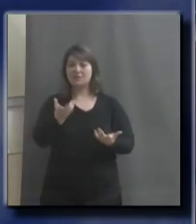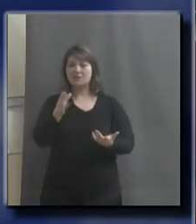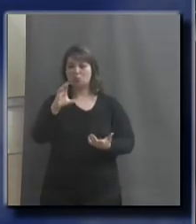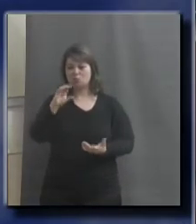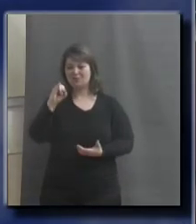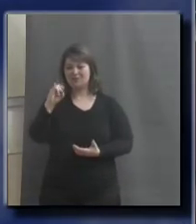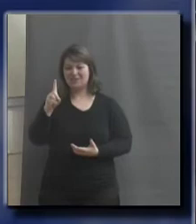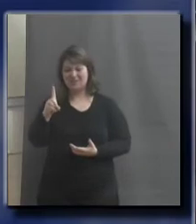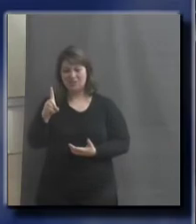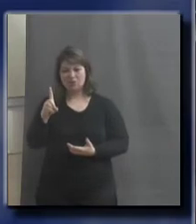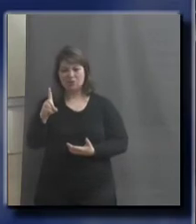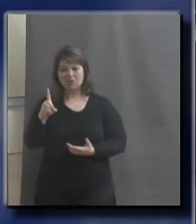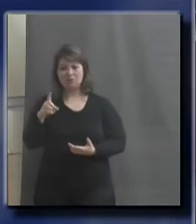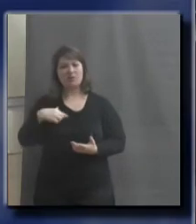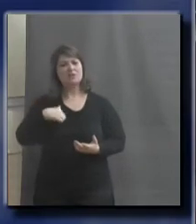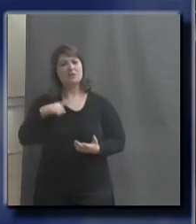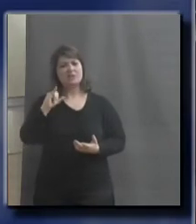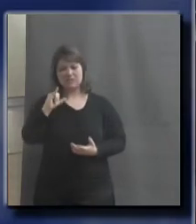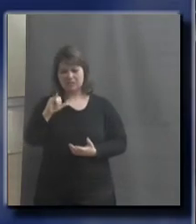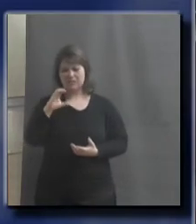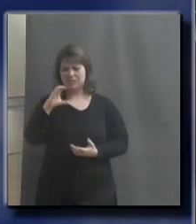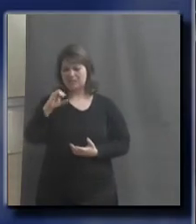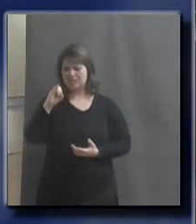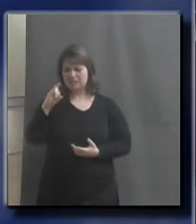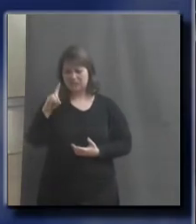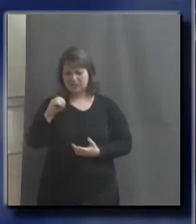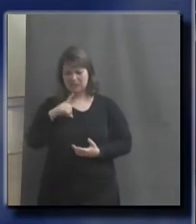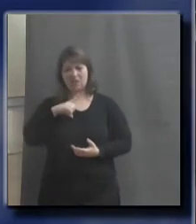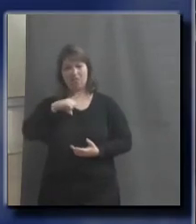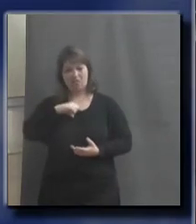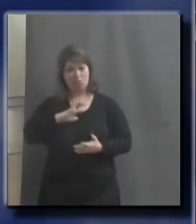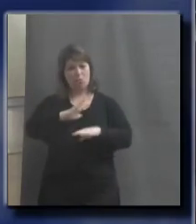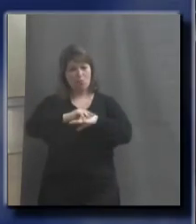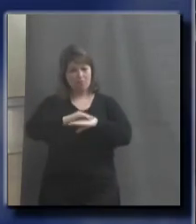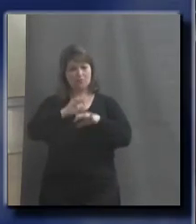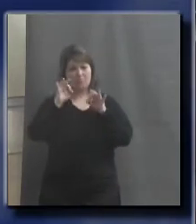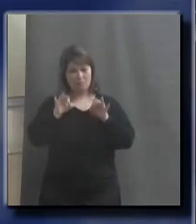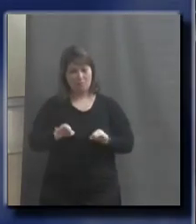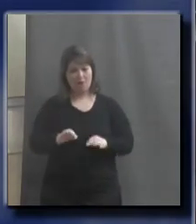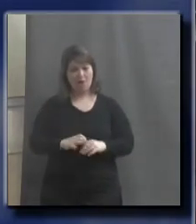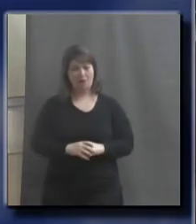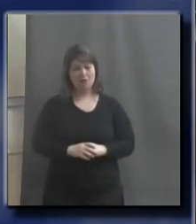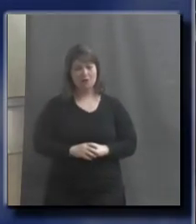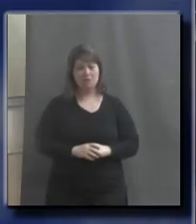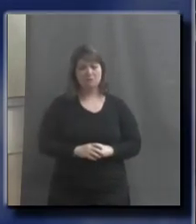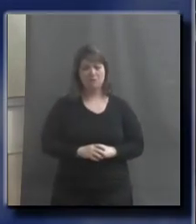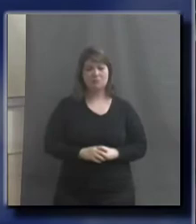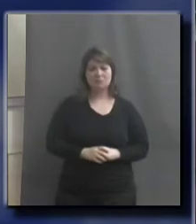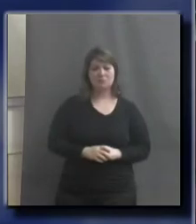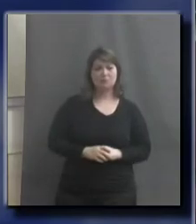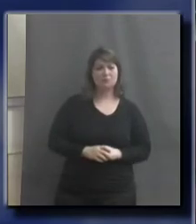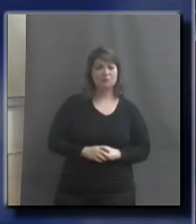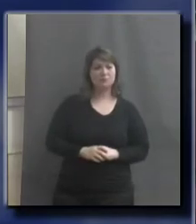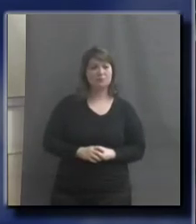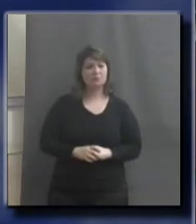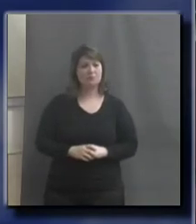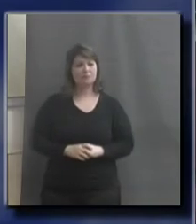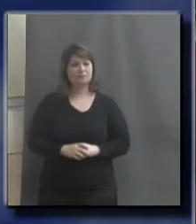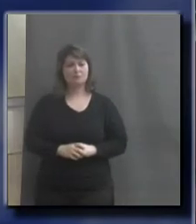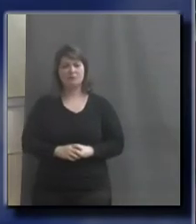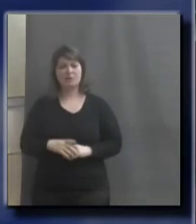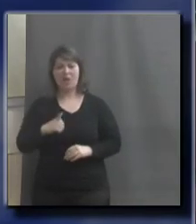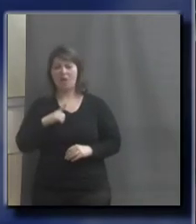CID e diz, se está no CID, é uma doença, aí não vale mais a discussão como da homossexualidade,